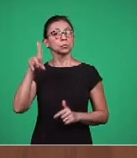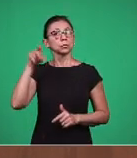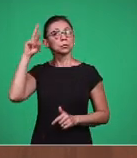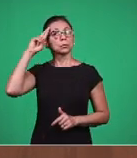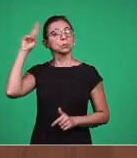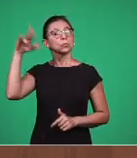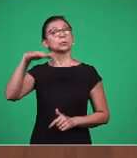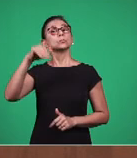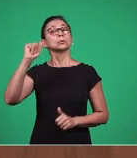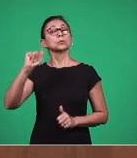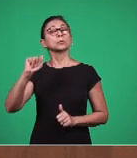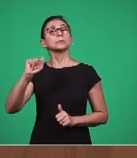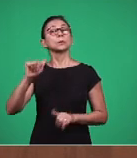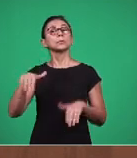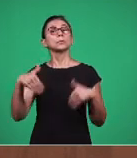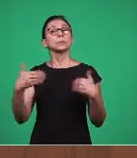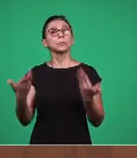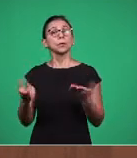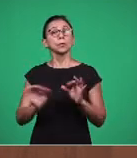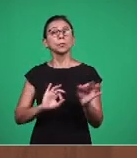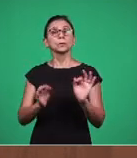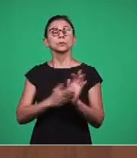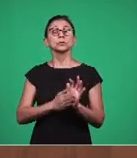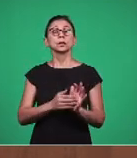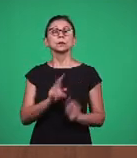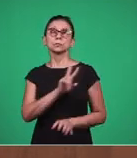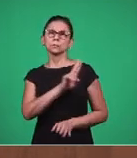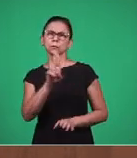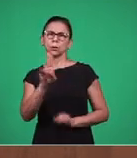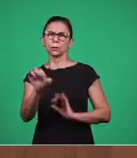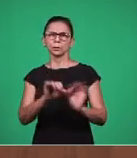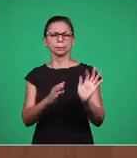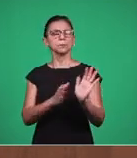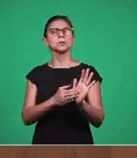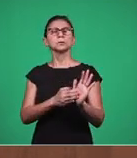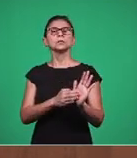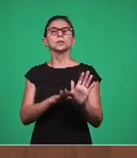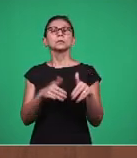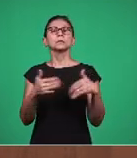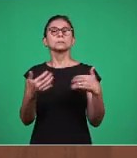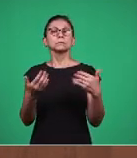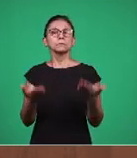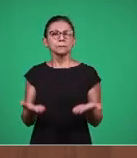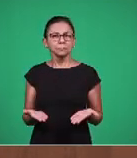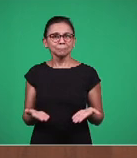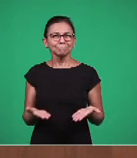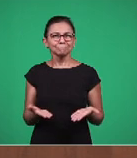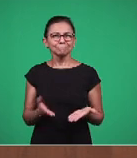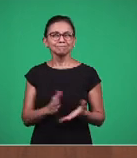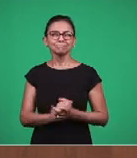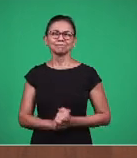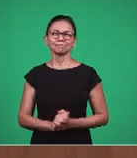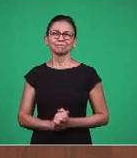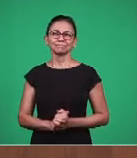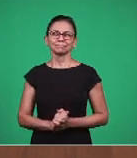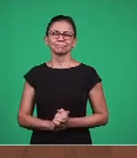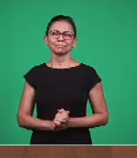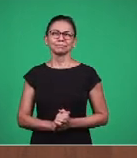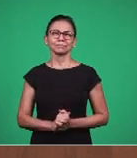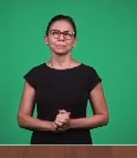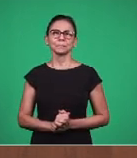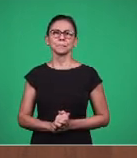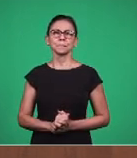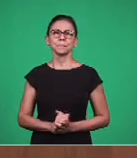o projeto? Como é o seu nome? O nome está aí bem identificado com o nome da igreja